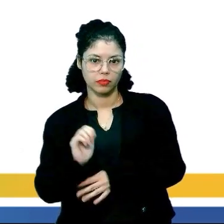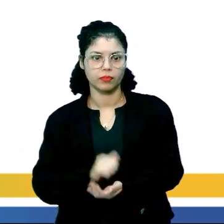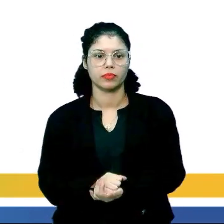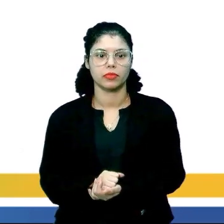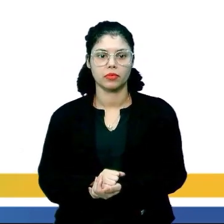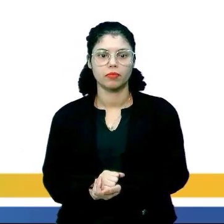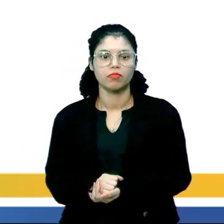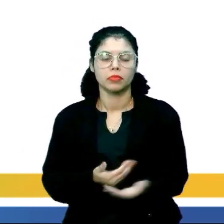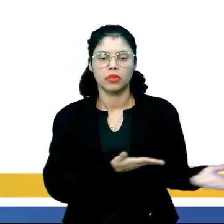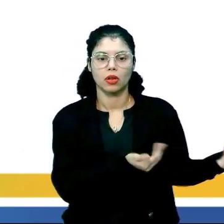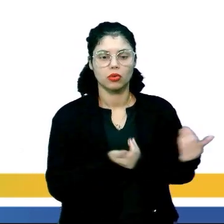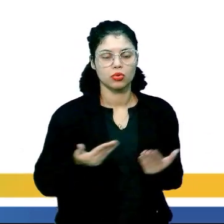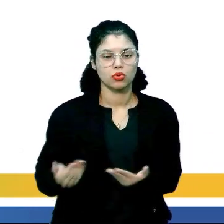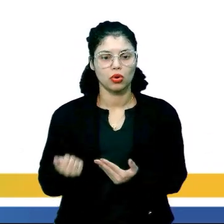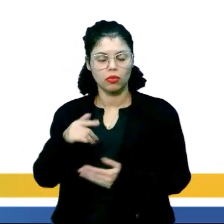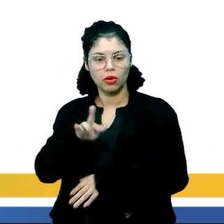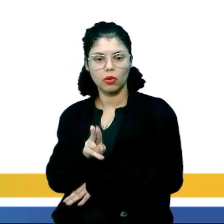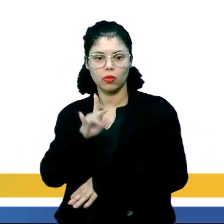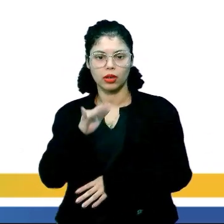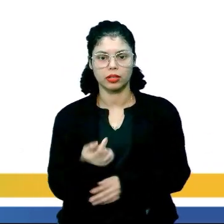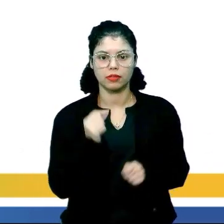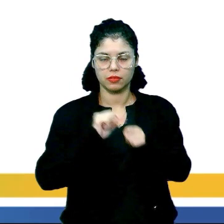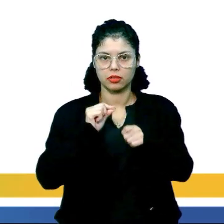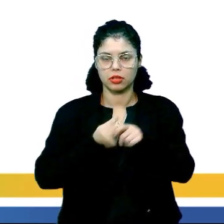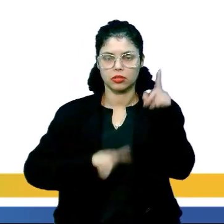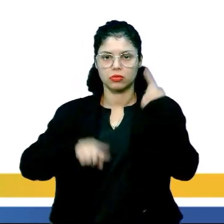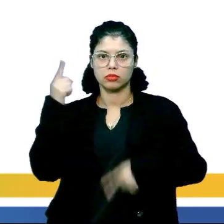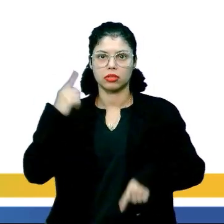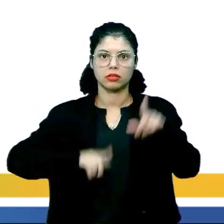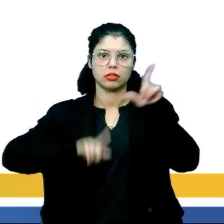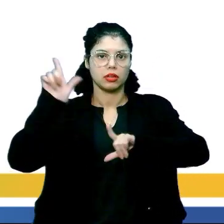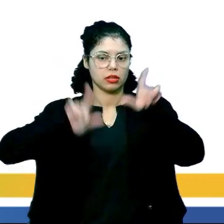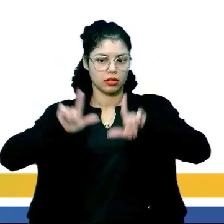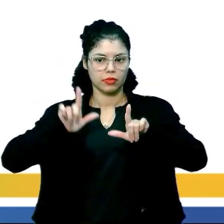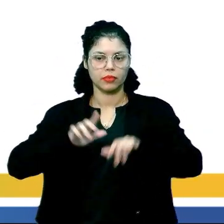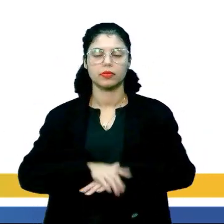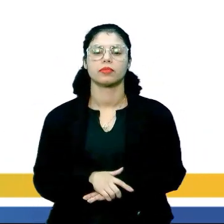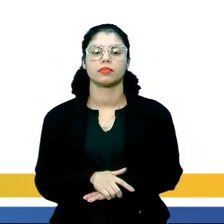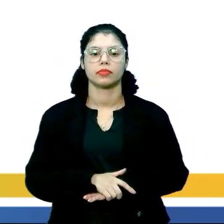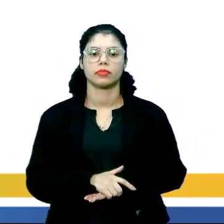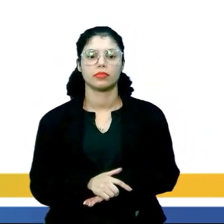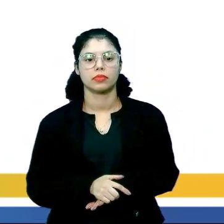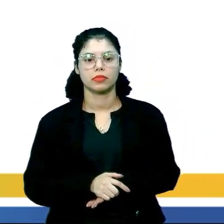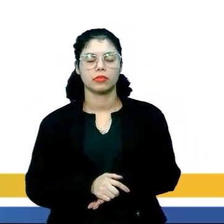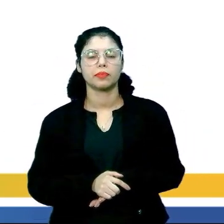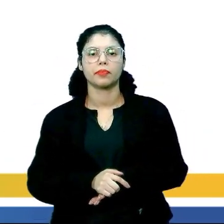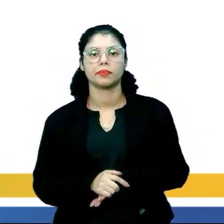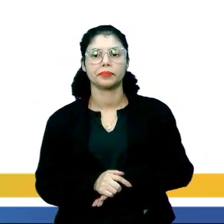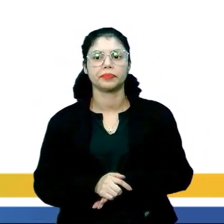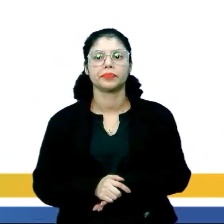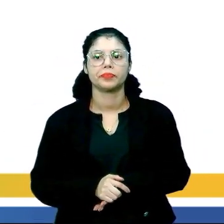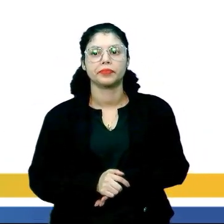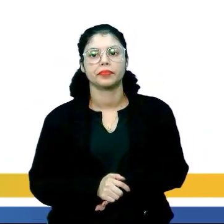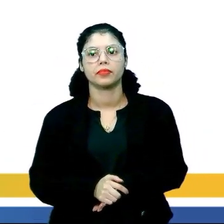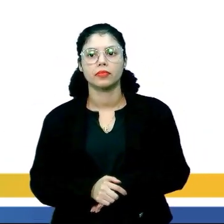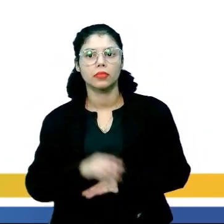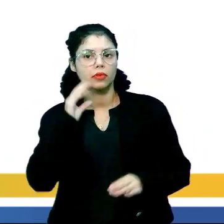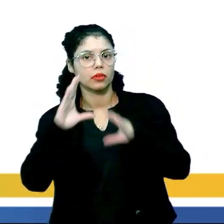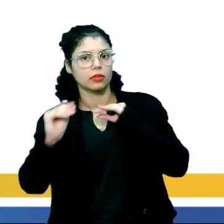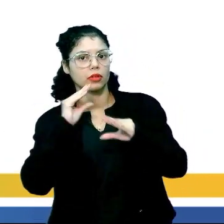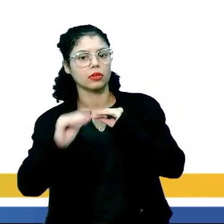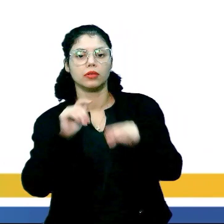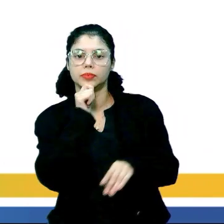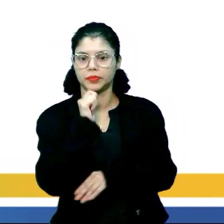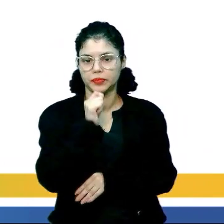e Torquato Neto, mas o que está no boom mesmo é a Jovem Guarda. Então nós aí vamos ter cantores como